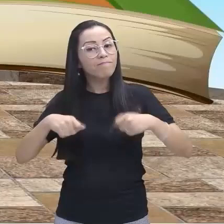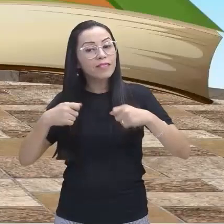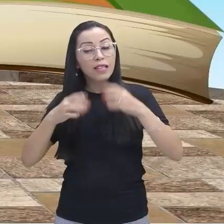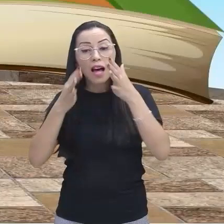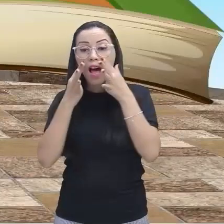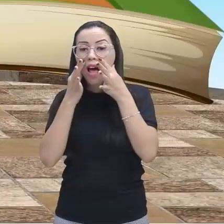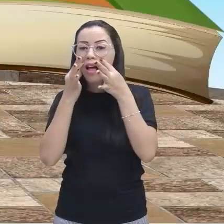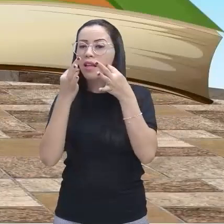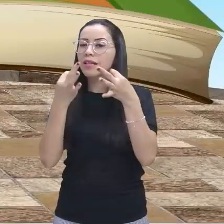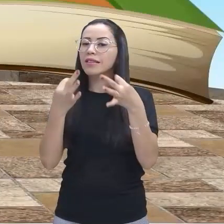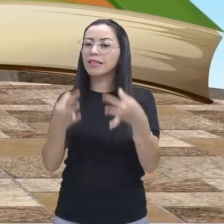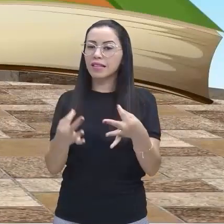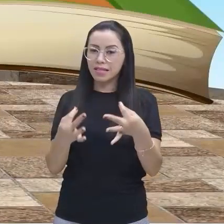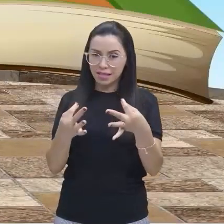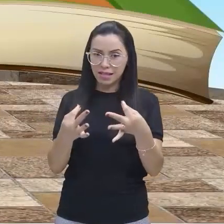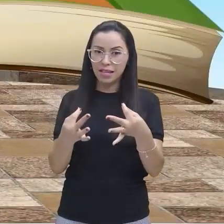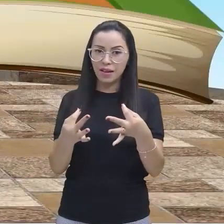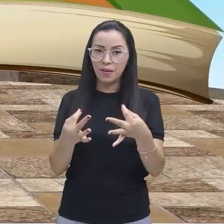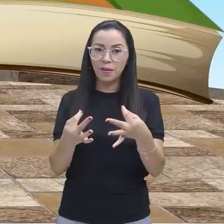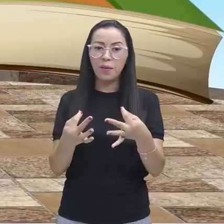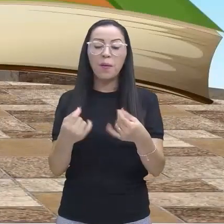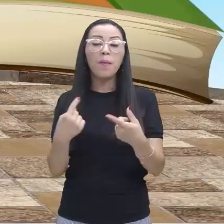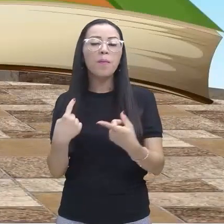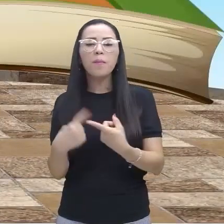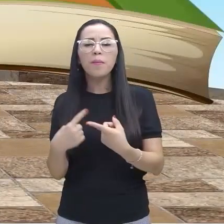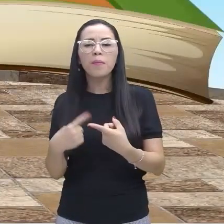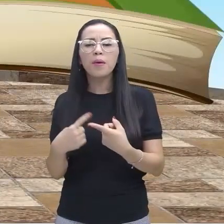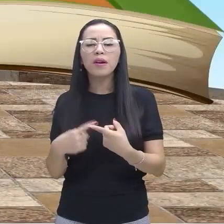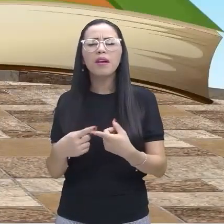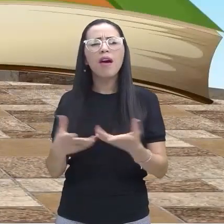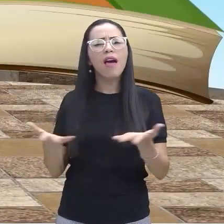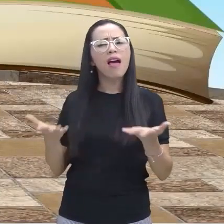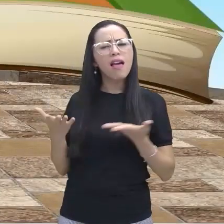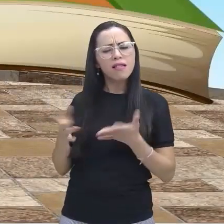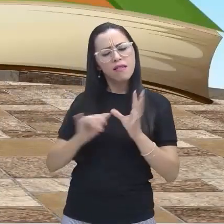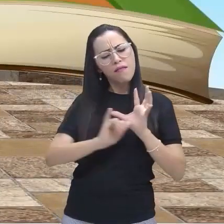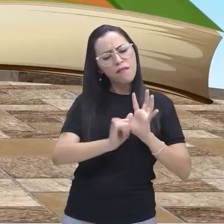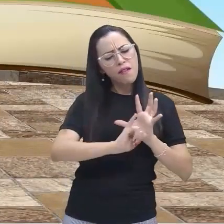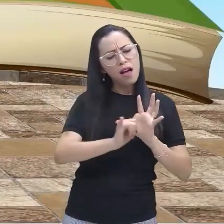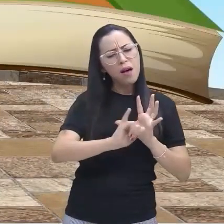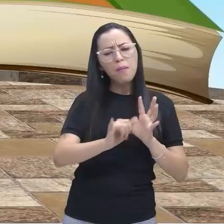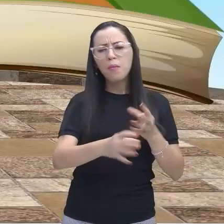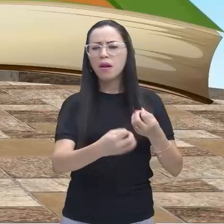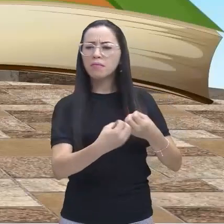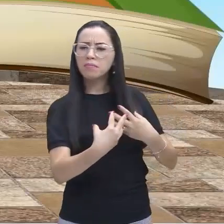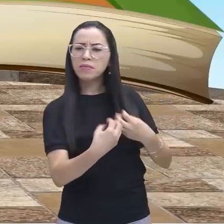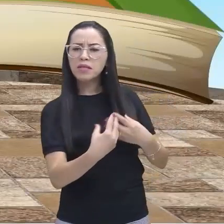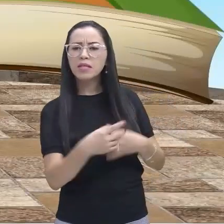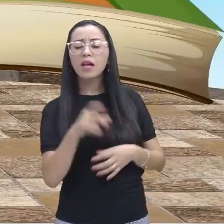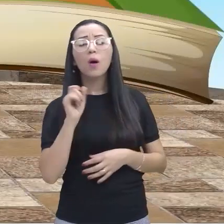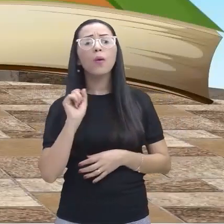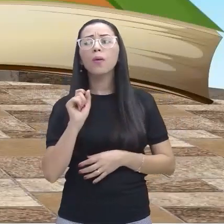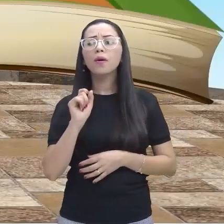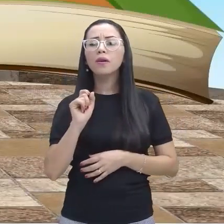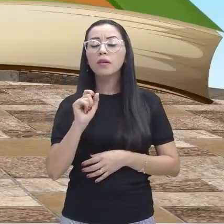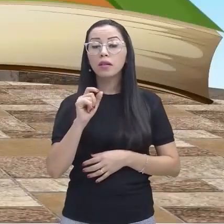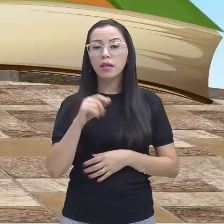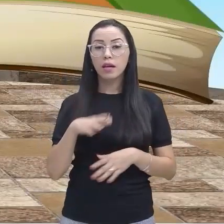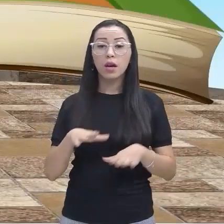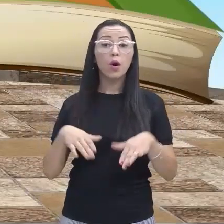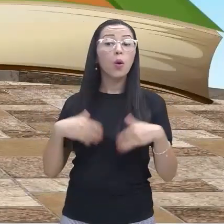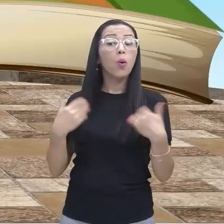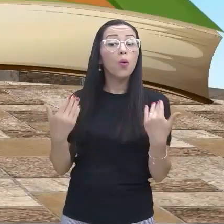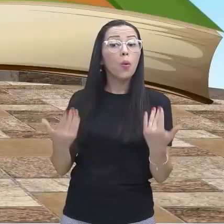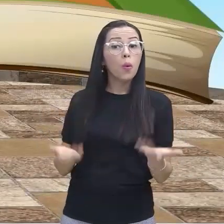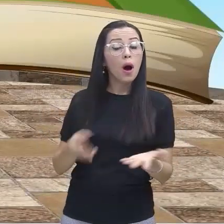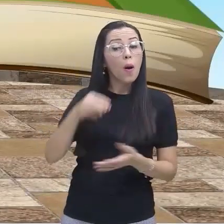para entender o que essa história ou fábula quer nos ensinar. Ou seja, qual é,